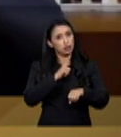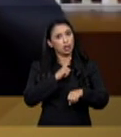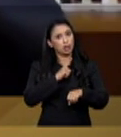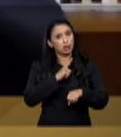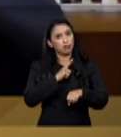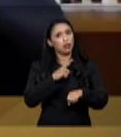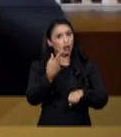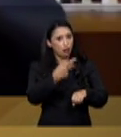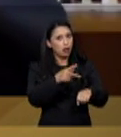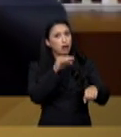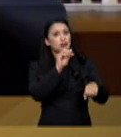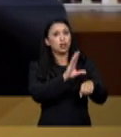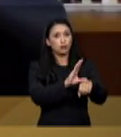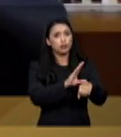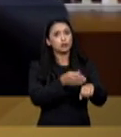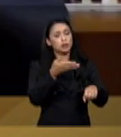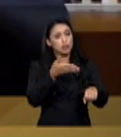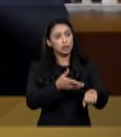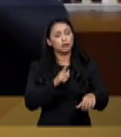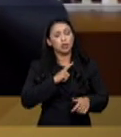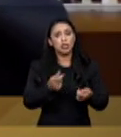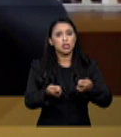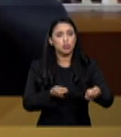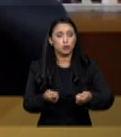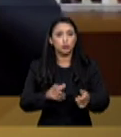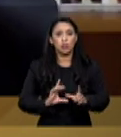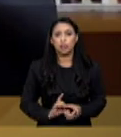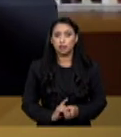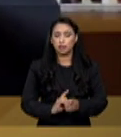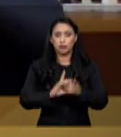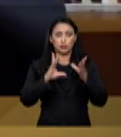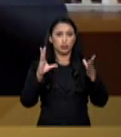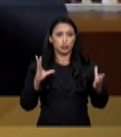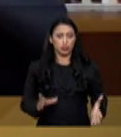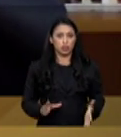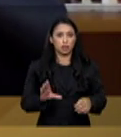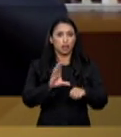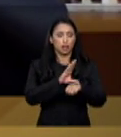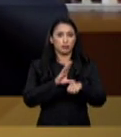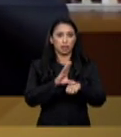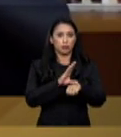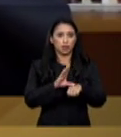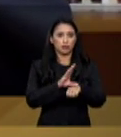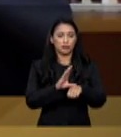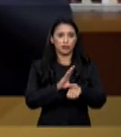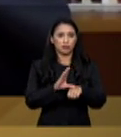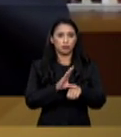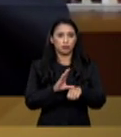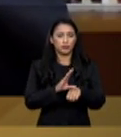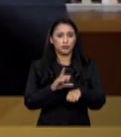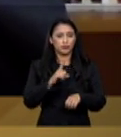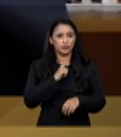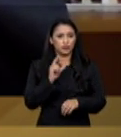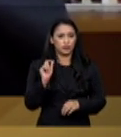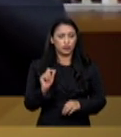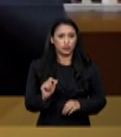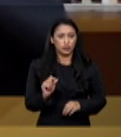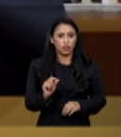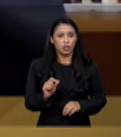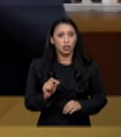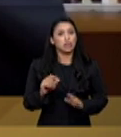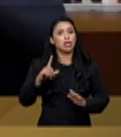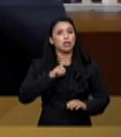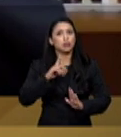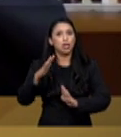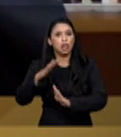na própria Constituição. Nas democracias, a Constituição institucionaliza e